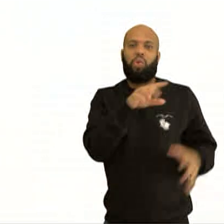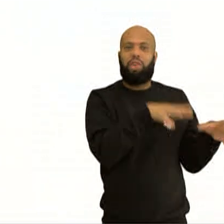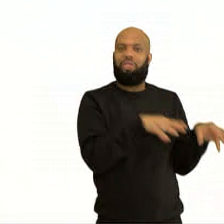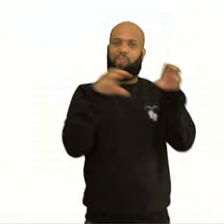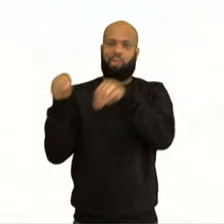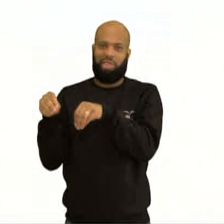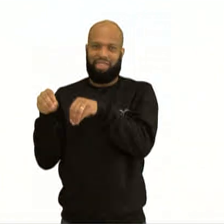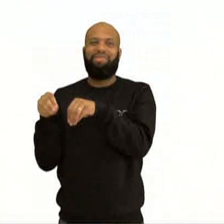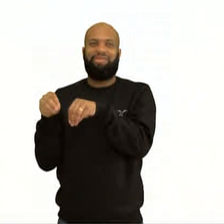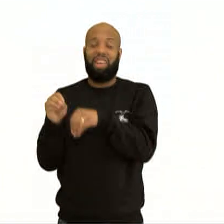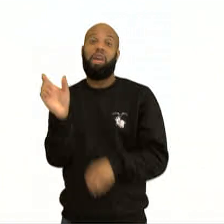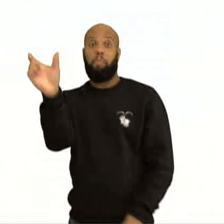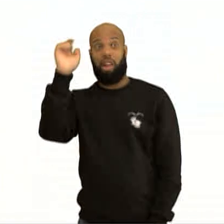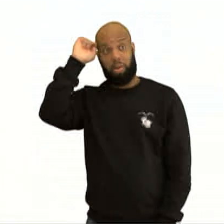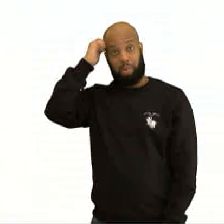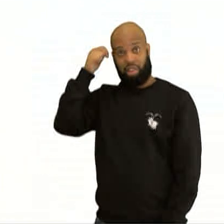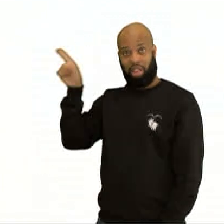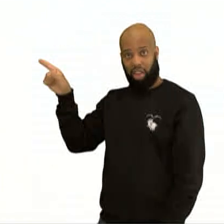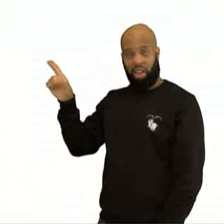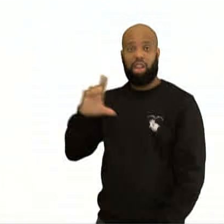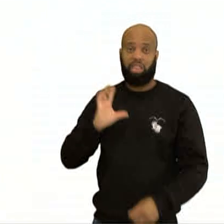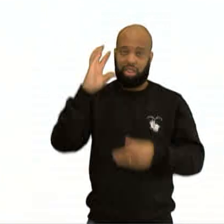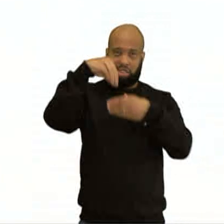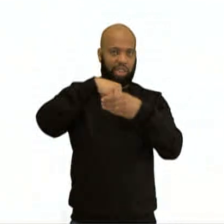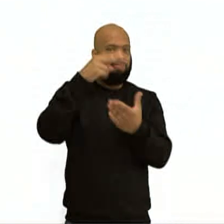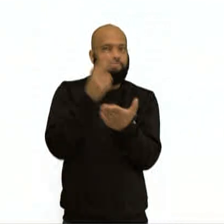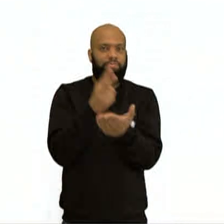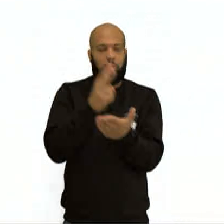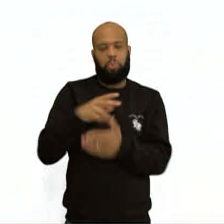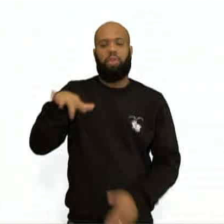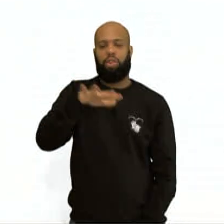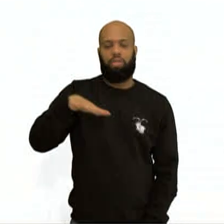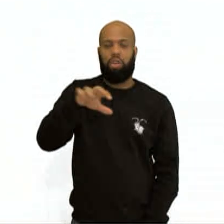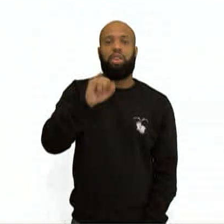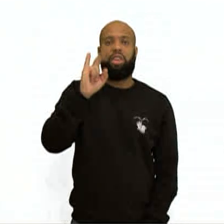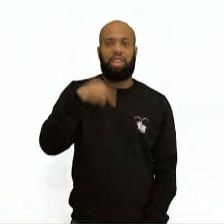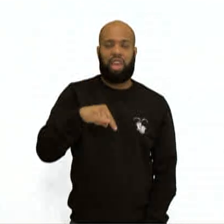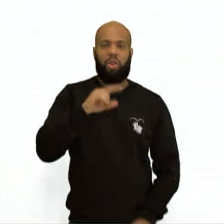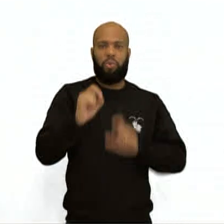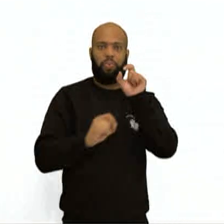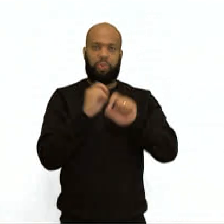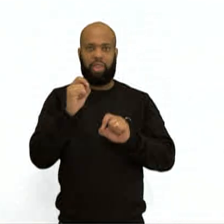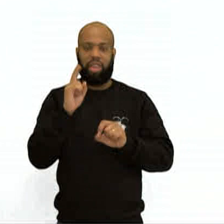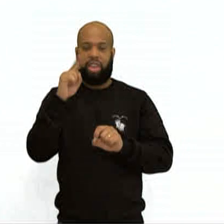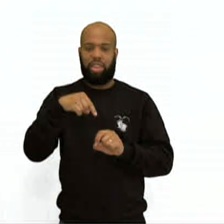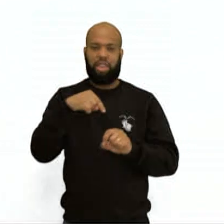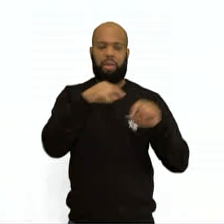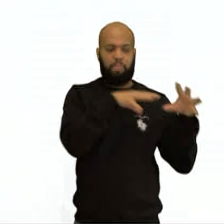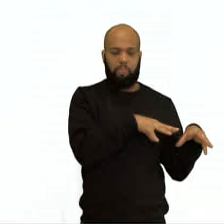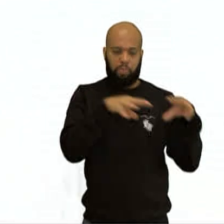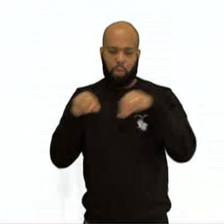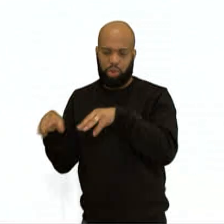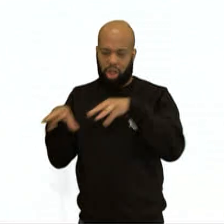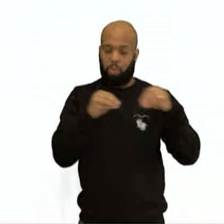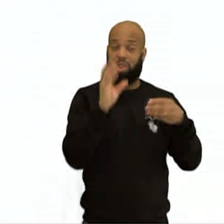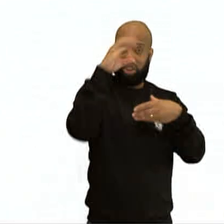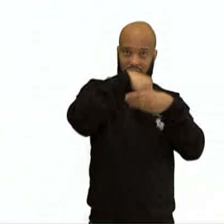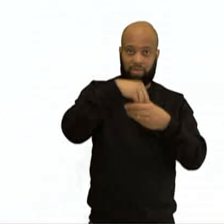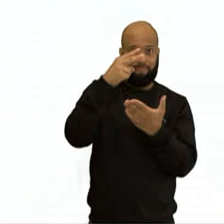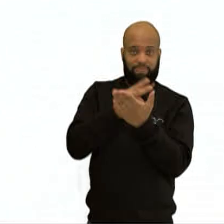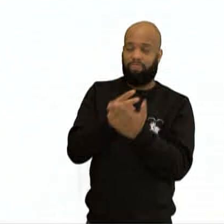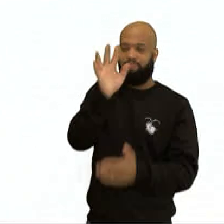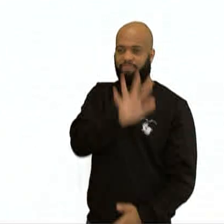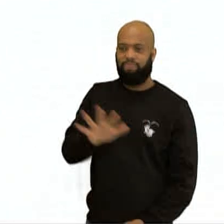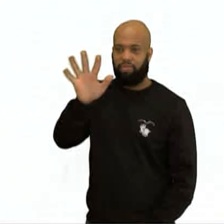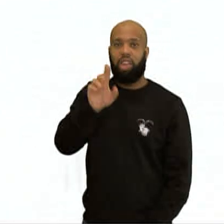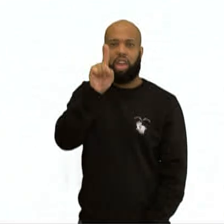certo? Dentro de um mesmo território. Se estamos falando de migração interna, então, somente eu vou chamar de